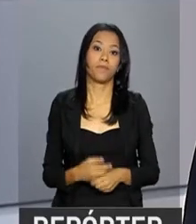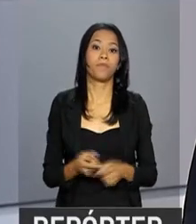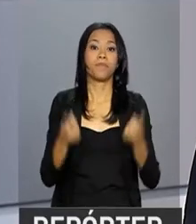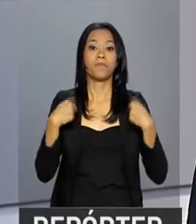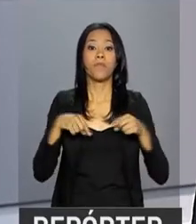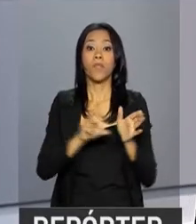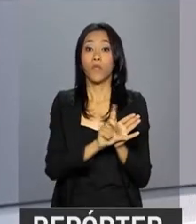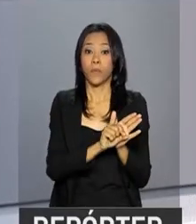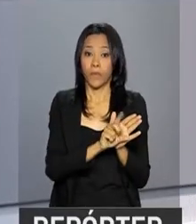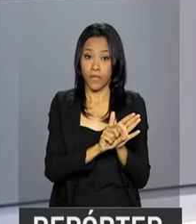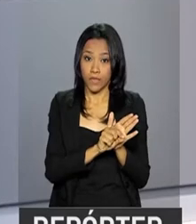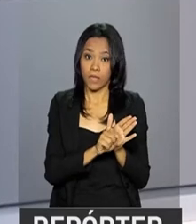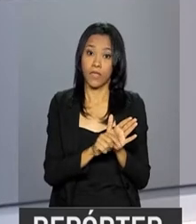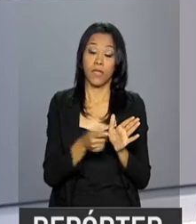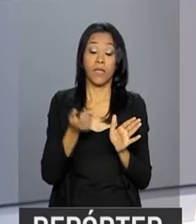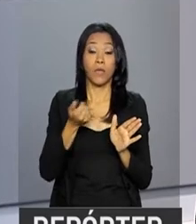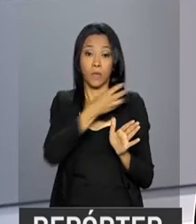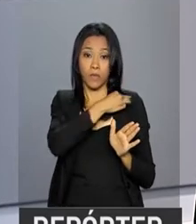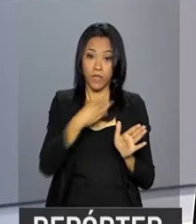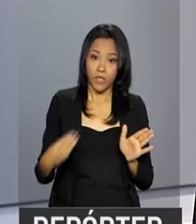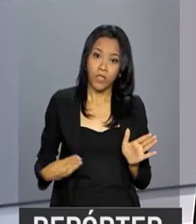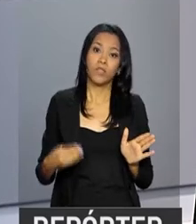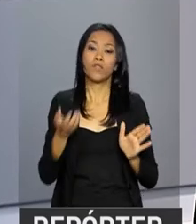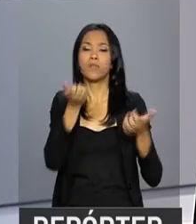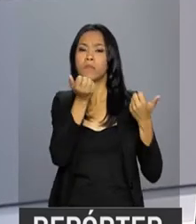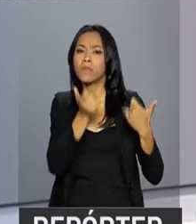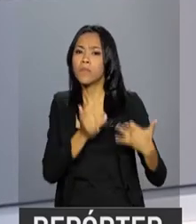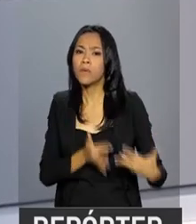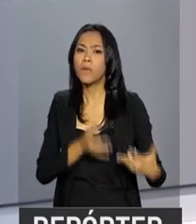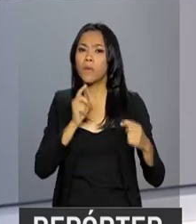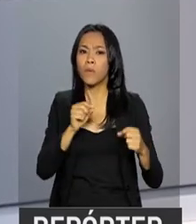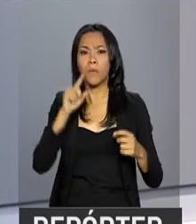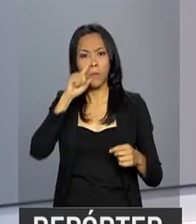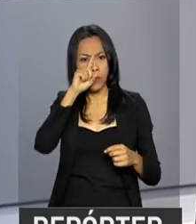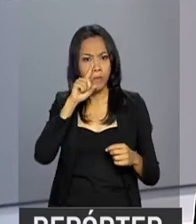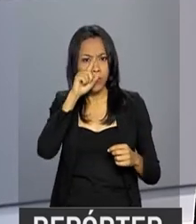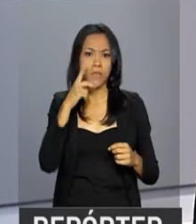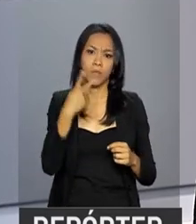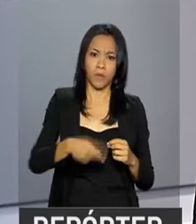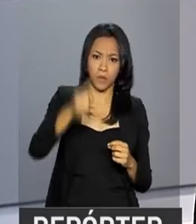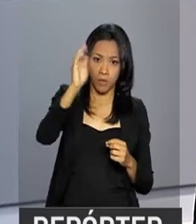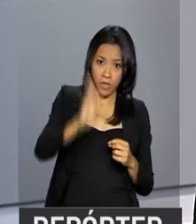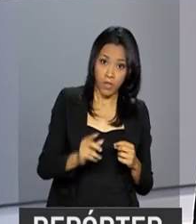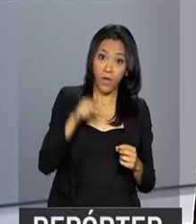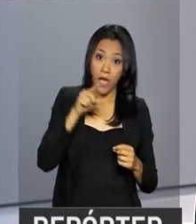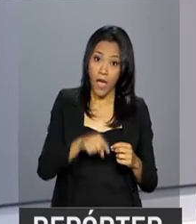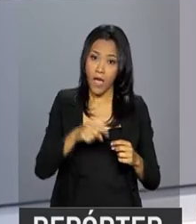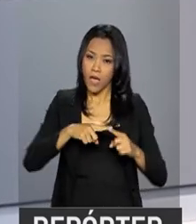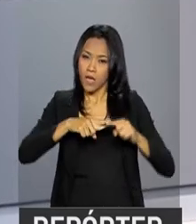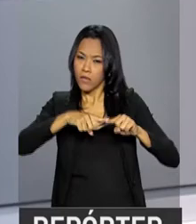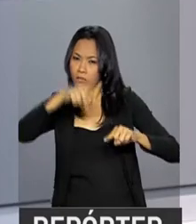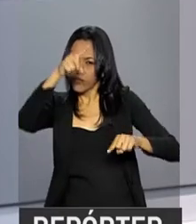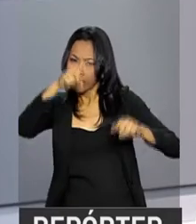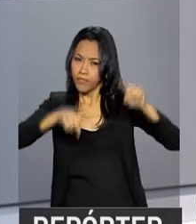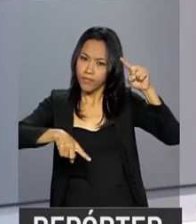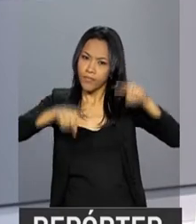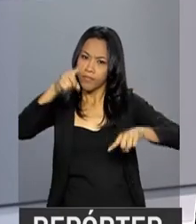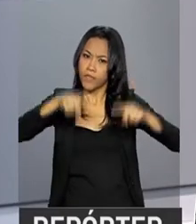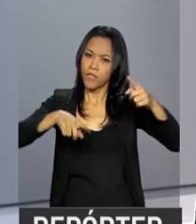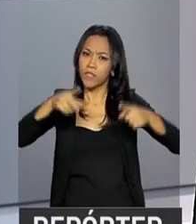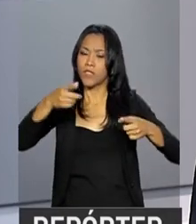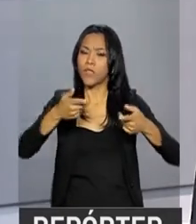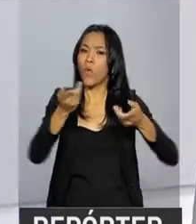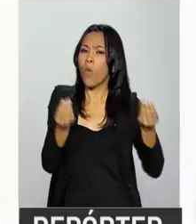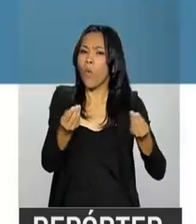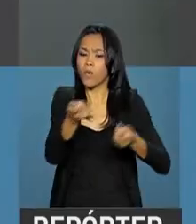twitter o ministro da fazenda henrique meirelles comentou a queda do risco brasil índice que mede o grau de instabilidade econômica do